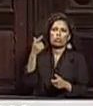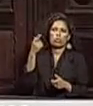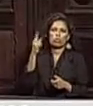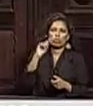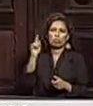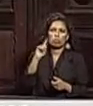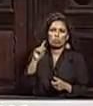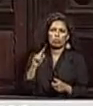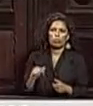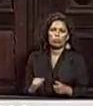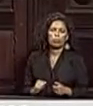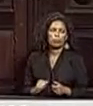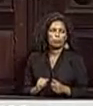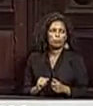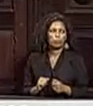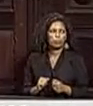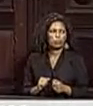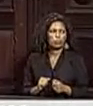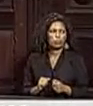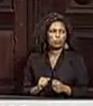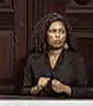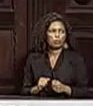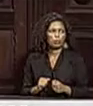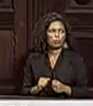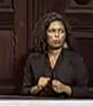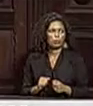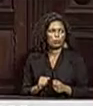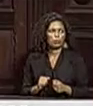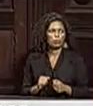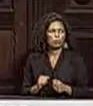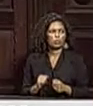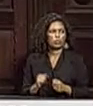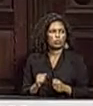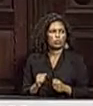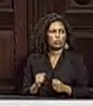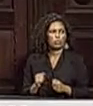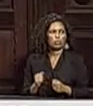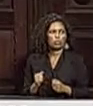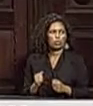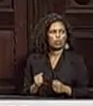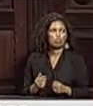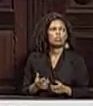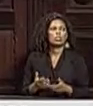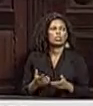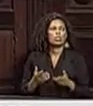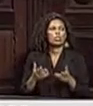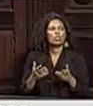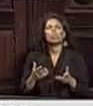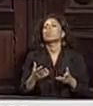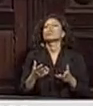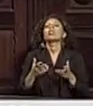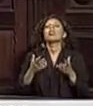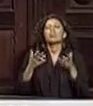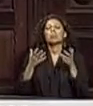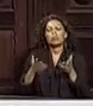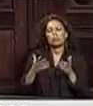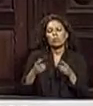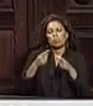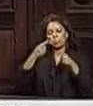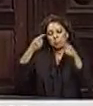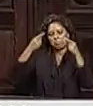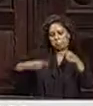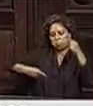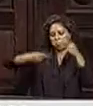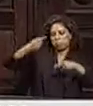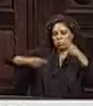máquinas, de equipamentos, de peças e navepeças do Rio de Janeiro. É um pouco a discussão que quero fazer, o projeto ainda vai caminhar mais, vai ser mais debatido. É uma boa